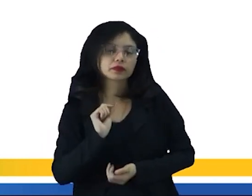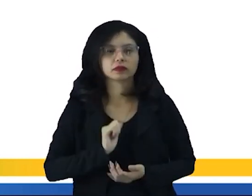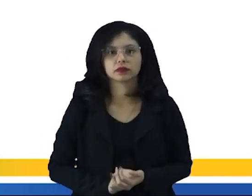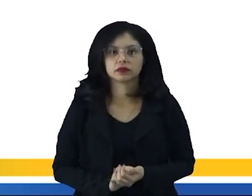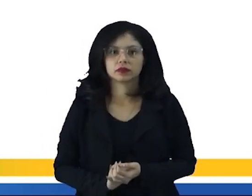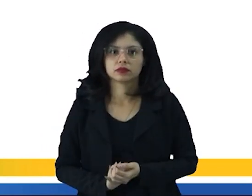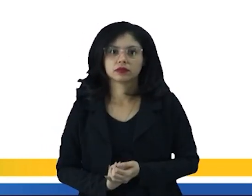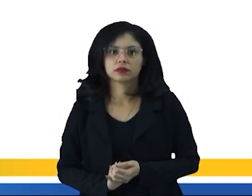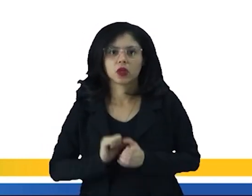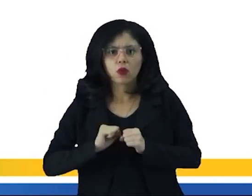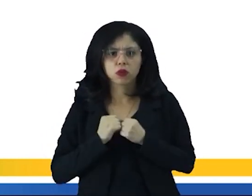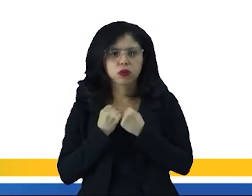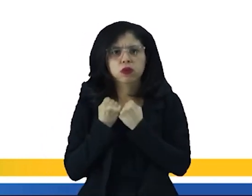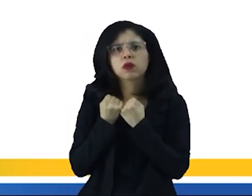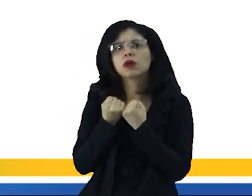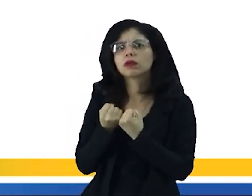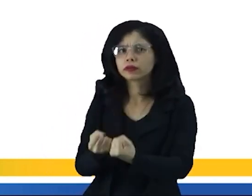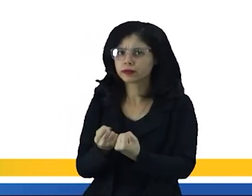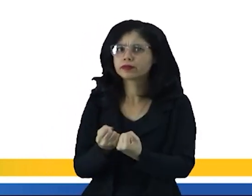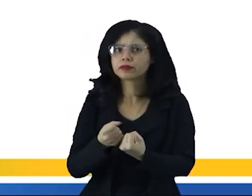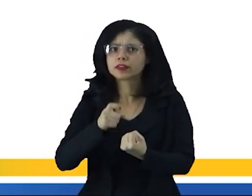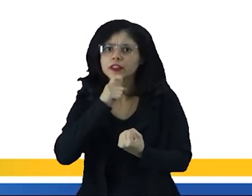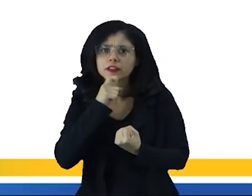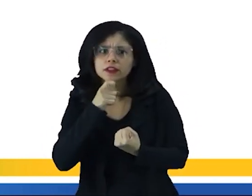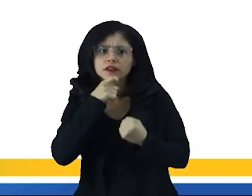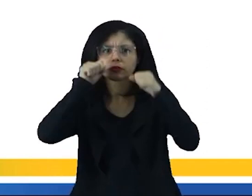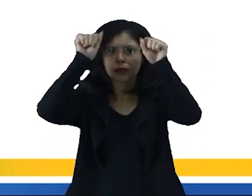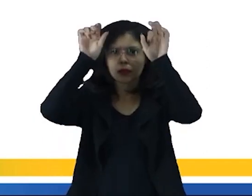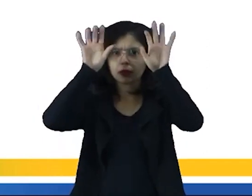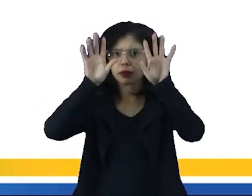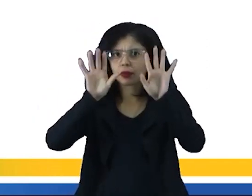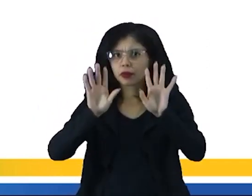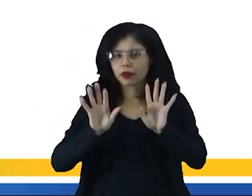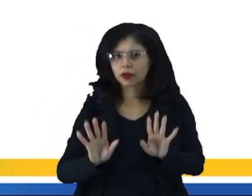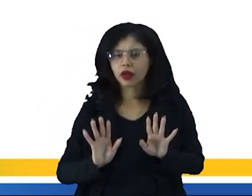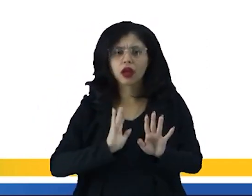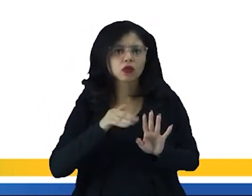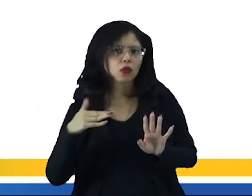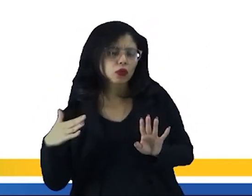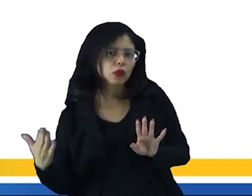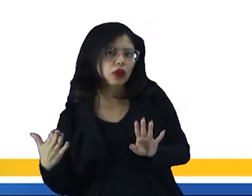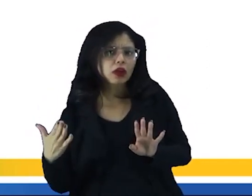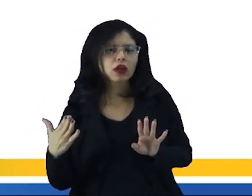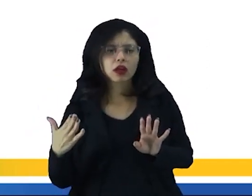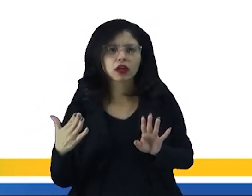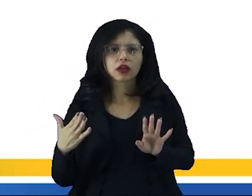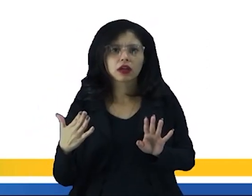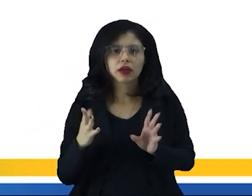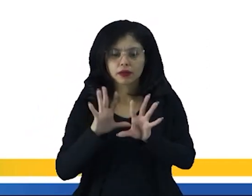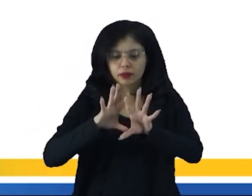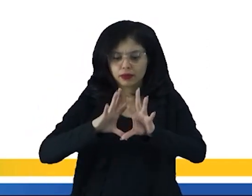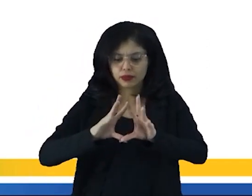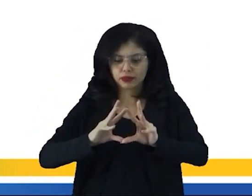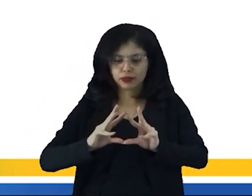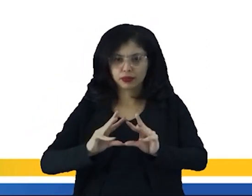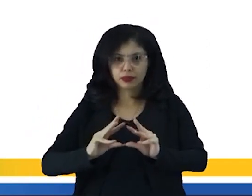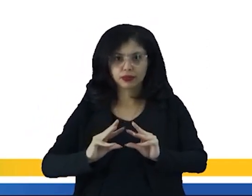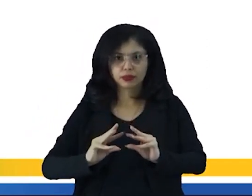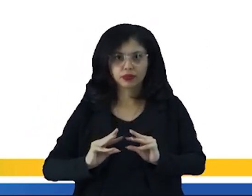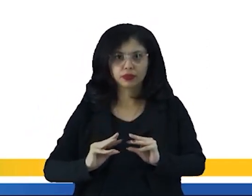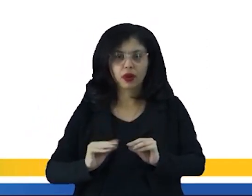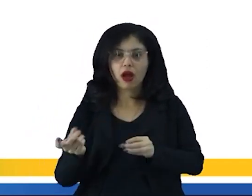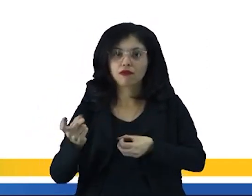elas suportam o período de neve e quando a neve dá uma derretida, essa